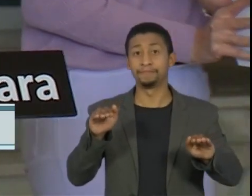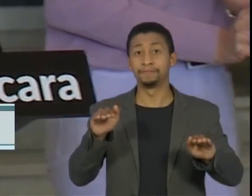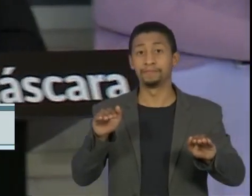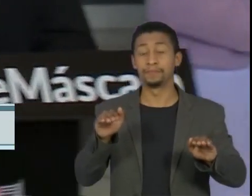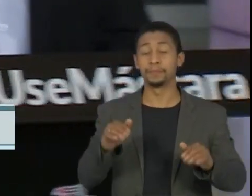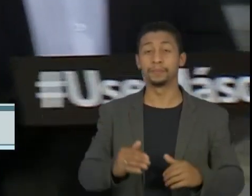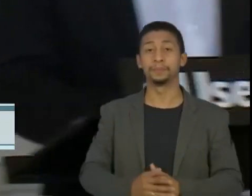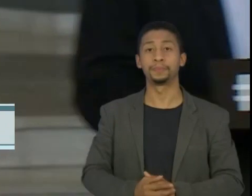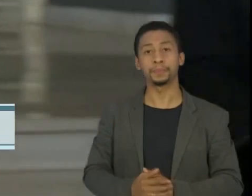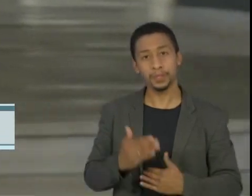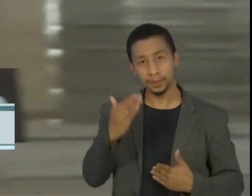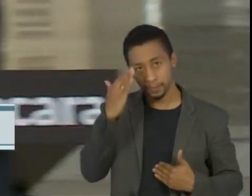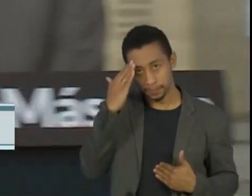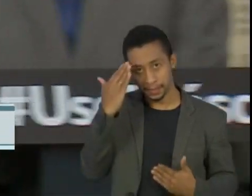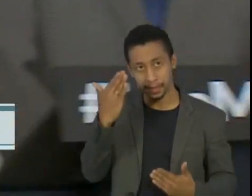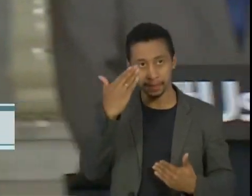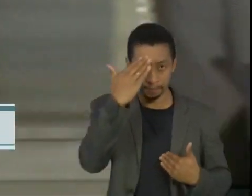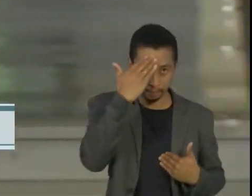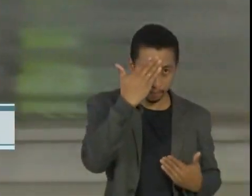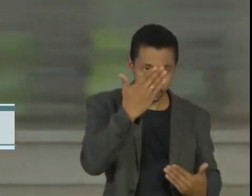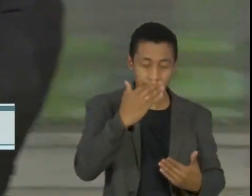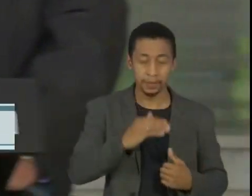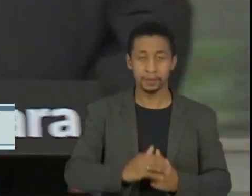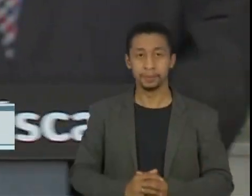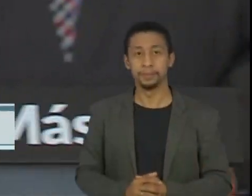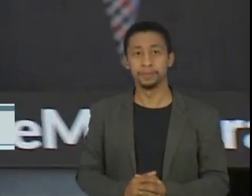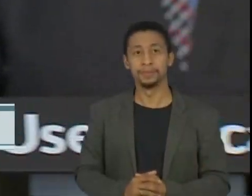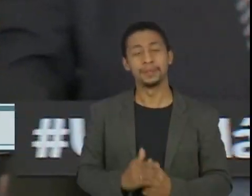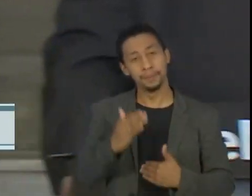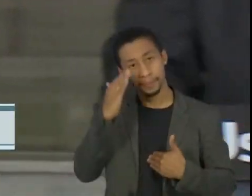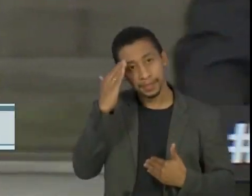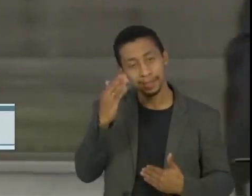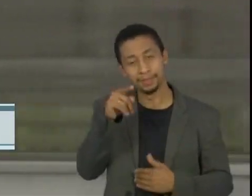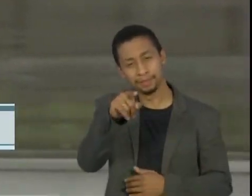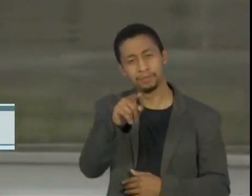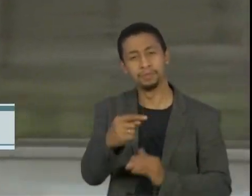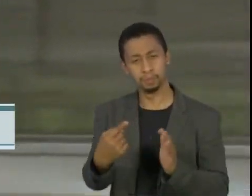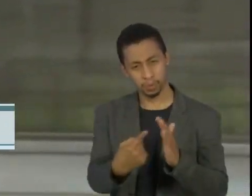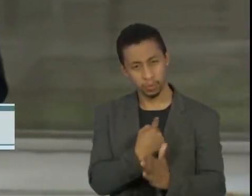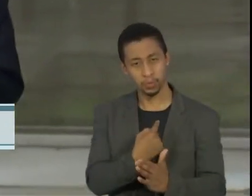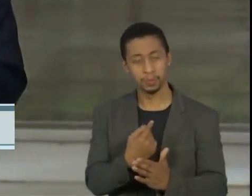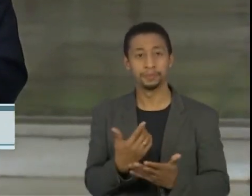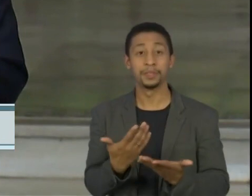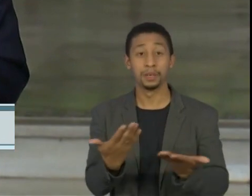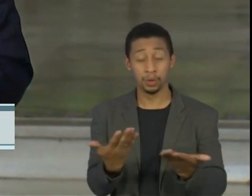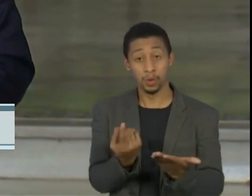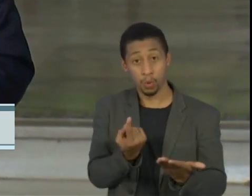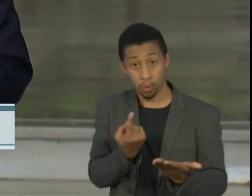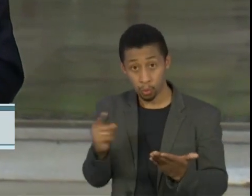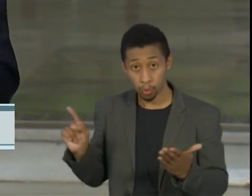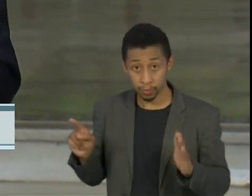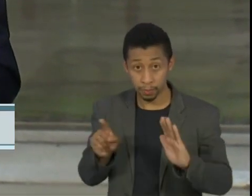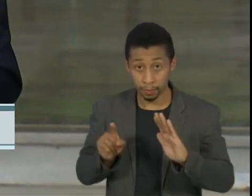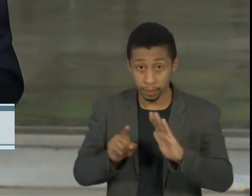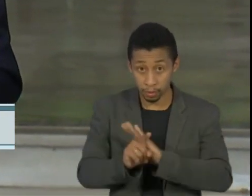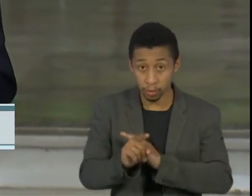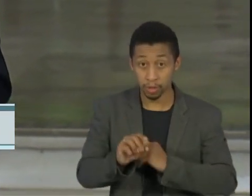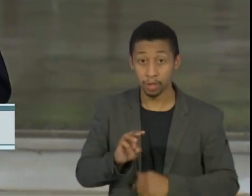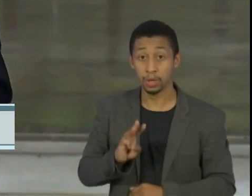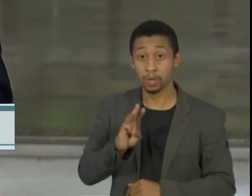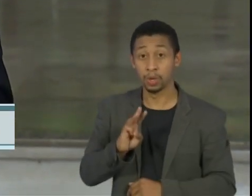Muito bem, obrigado Gabardo, obrigado Paulo Menezes, obrigado Felipe Pereira. Vamos agora à última pergunta, que é do